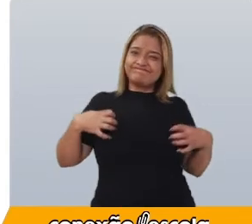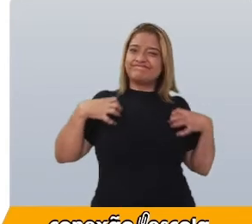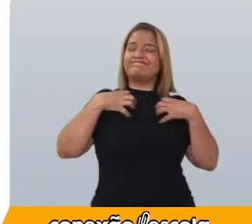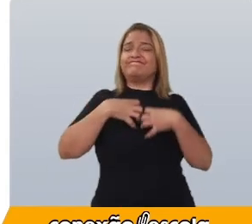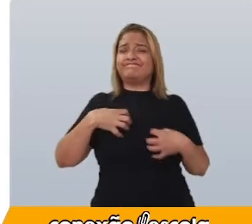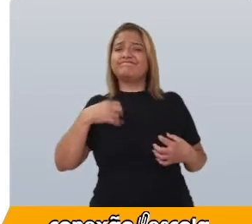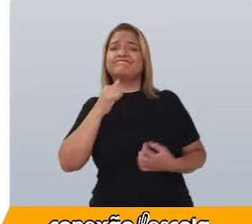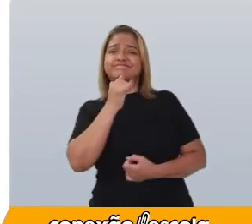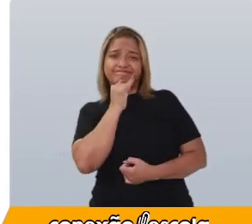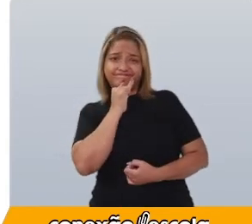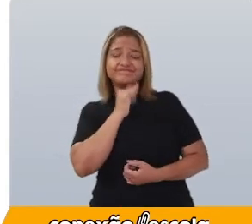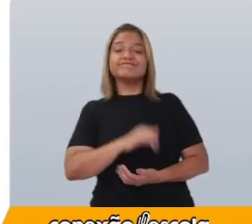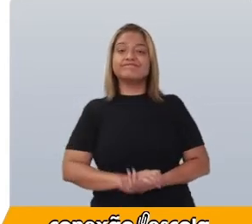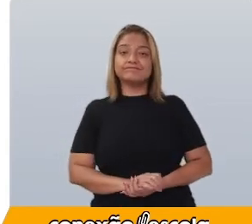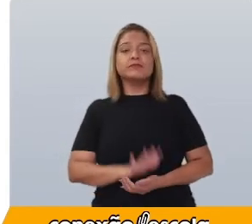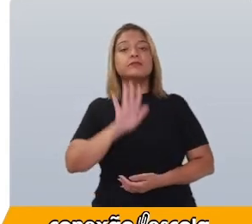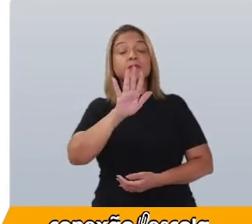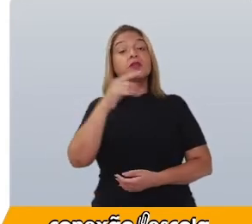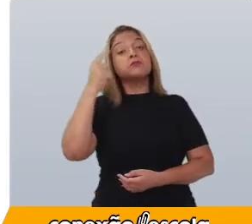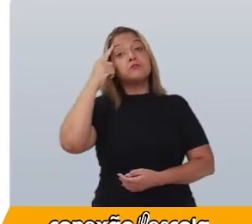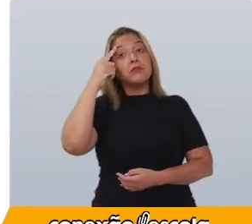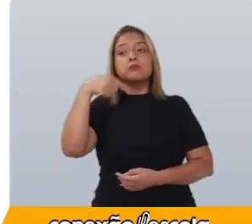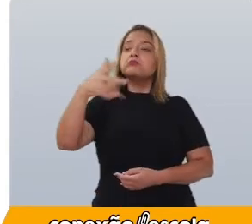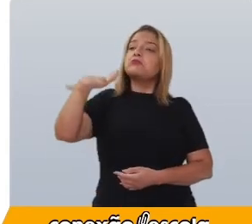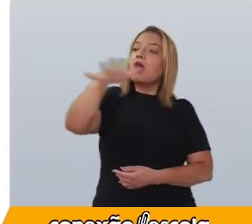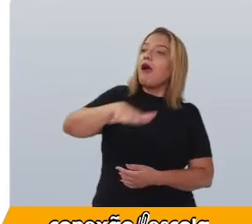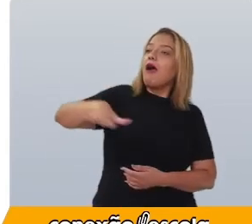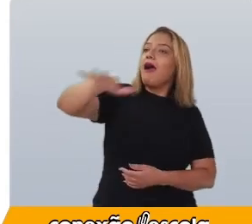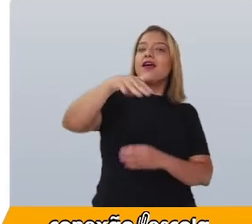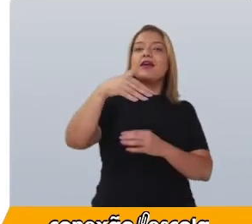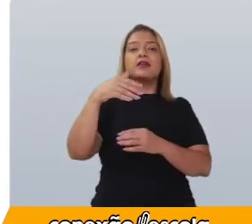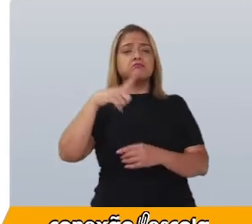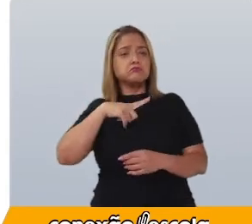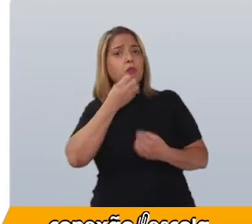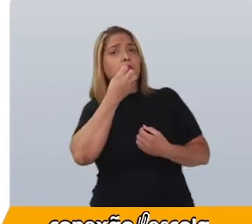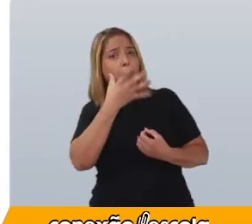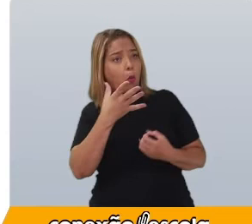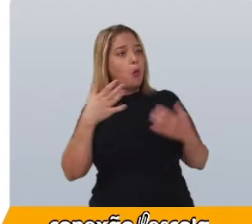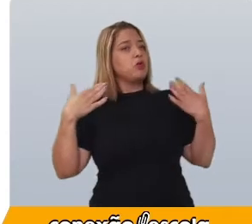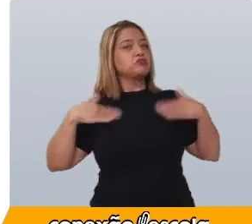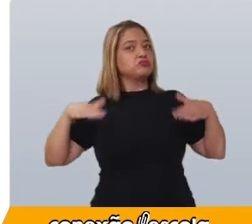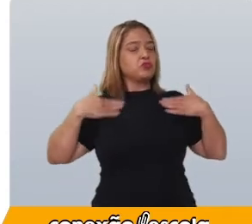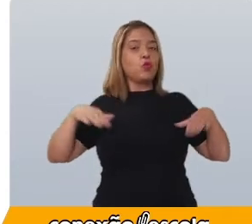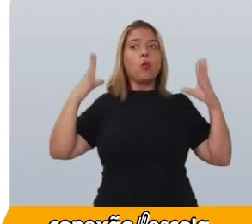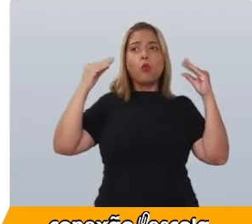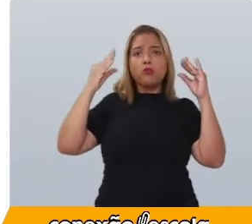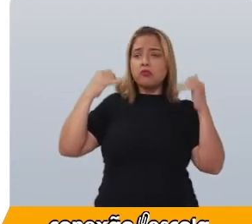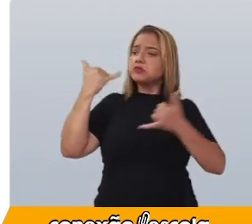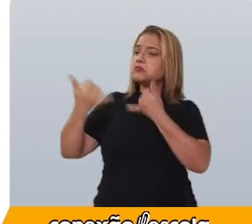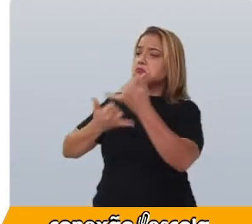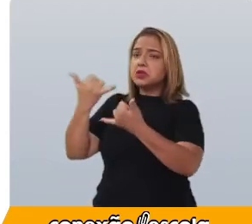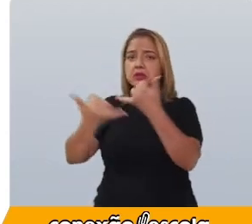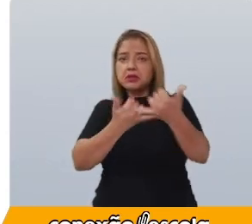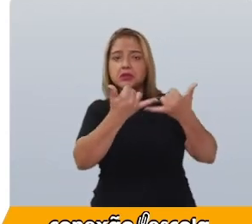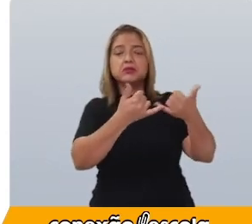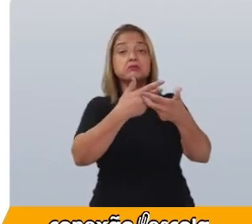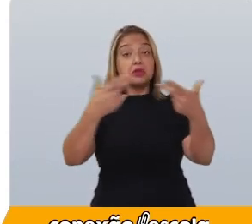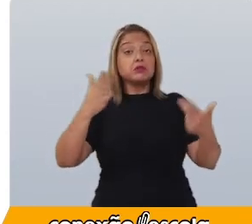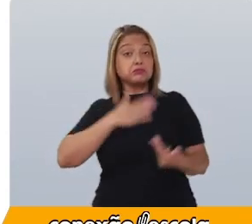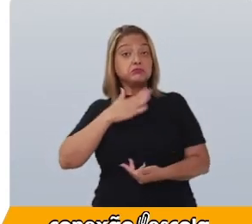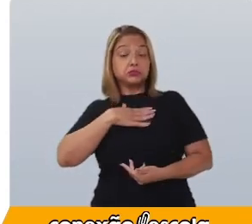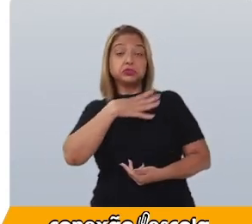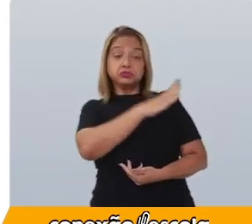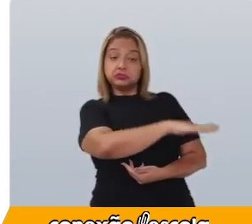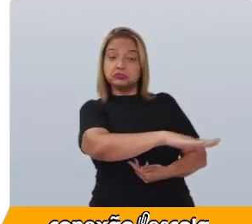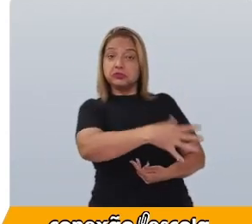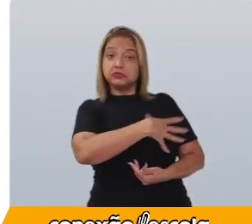frustrada. Achei a área externa confortável e com bastantes brinquedos para os meus filhos